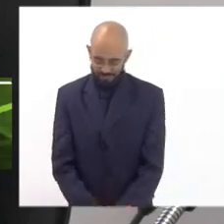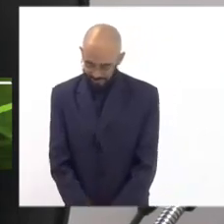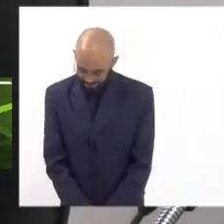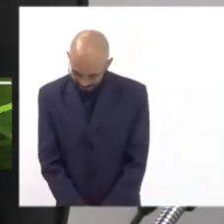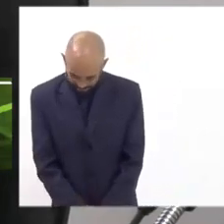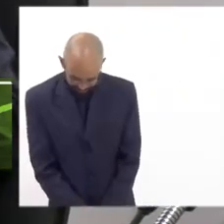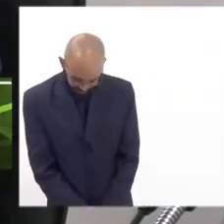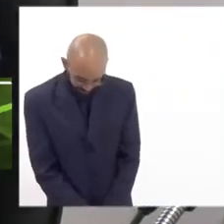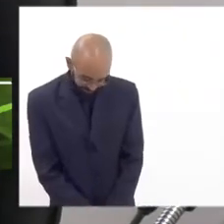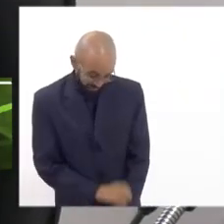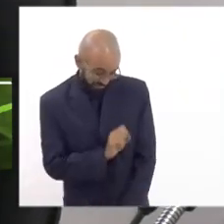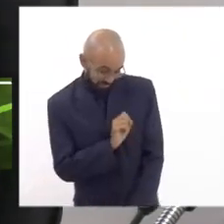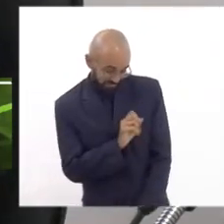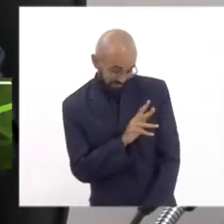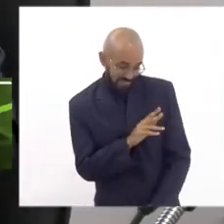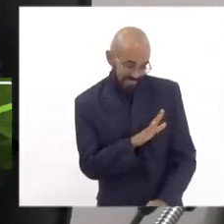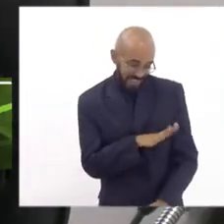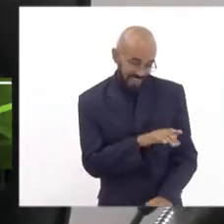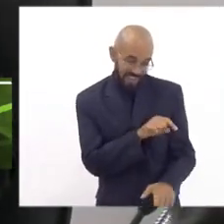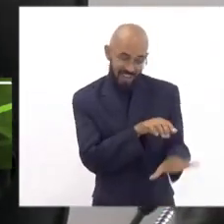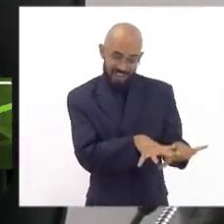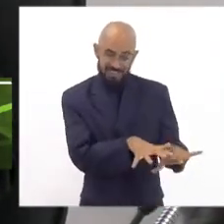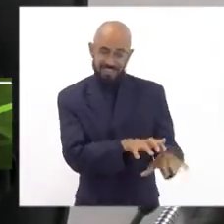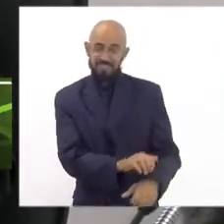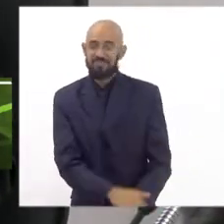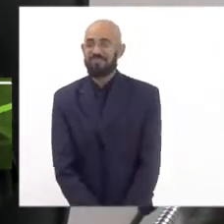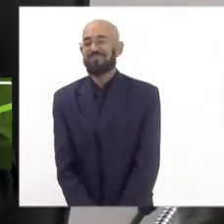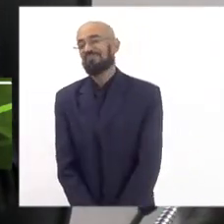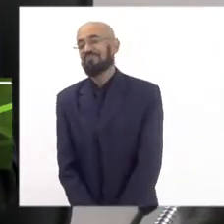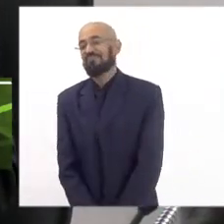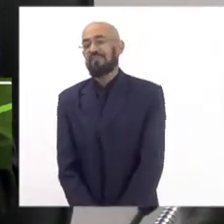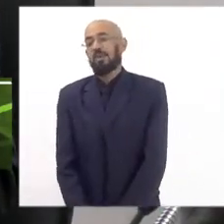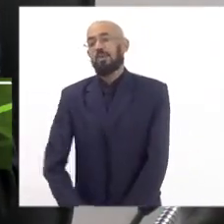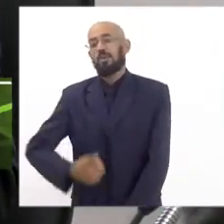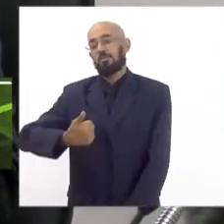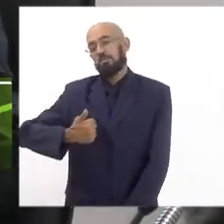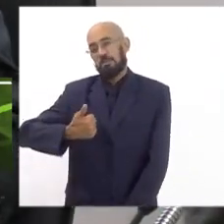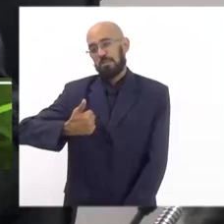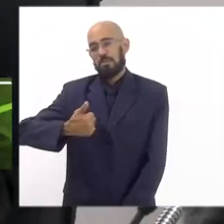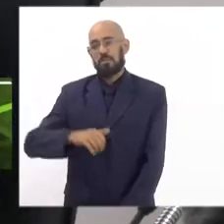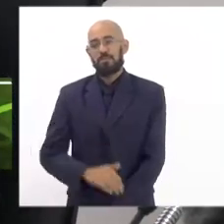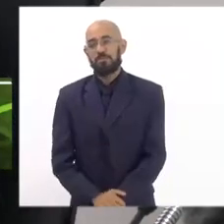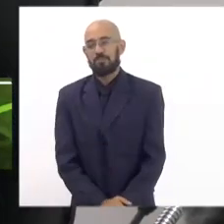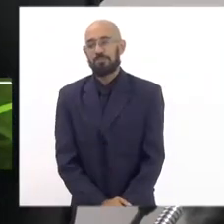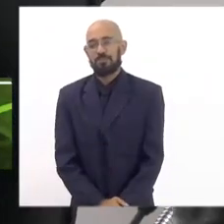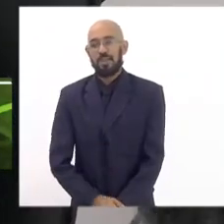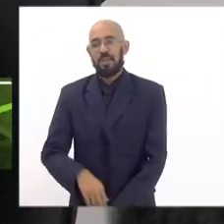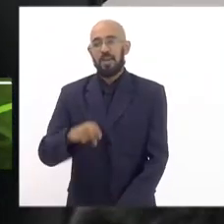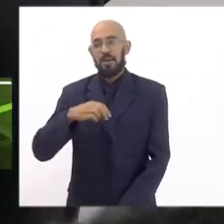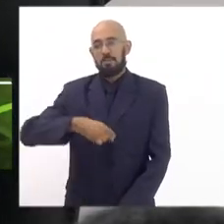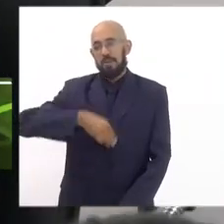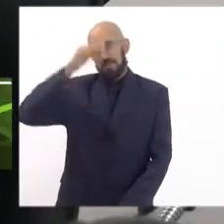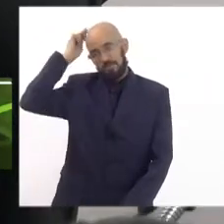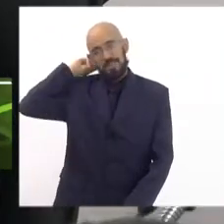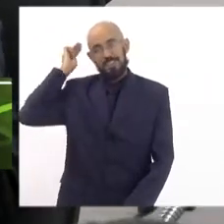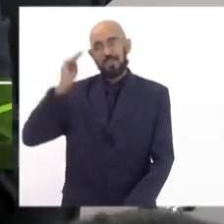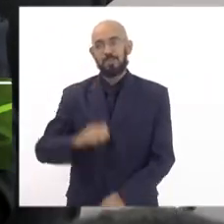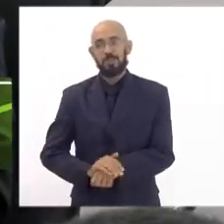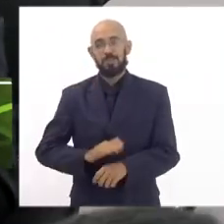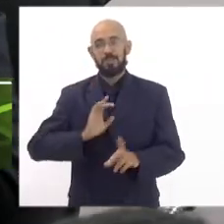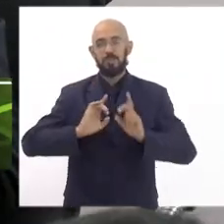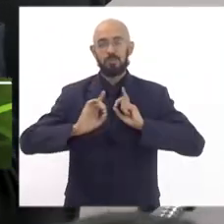Faz parte. Vamos em frente. Primeiro da pauta. Relator deputado Márcio Pacheco. Discussão